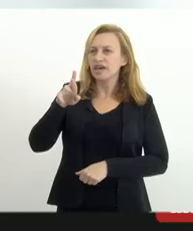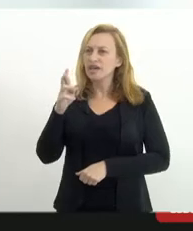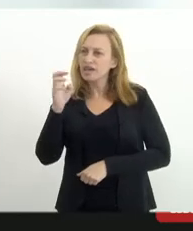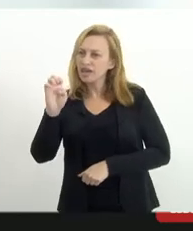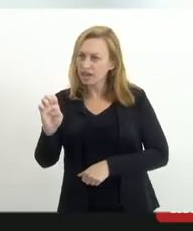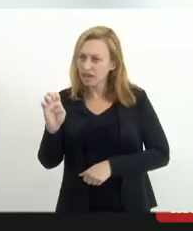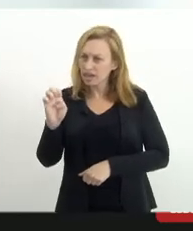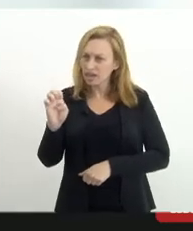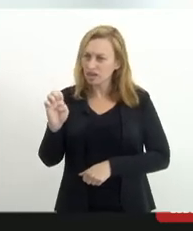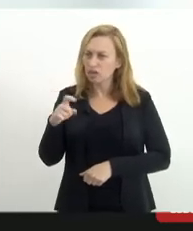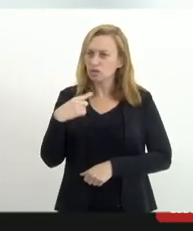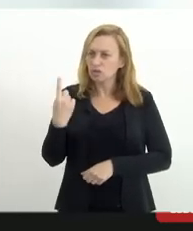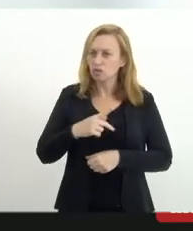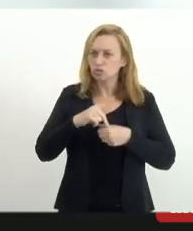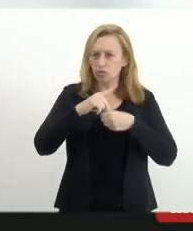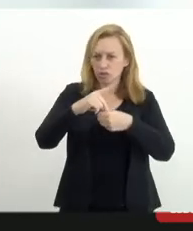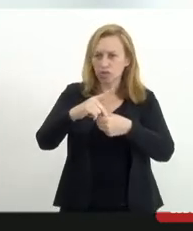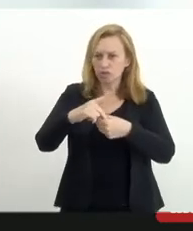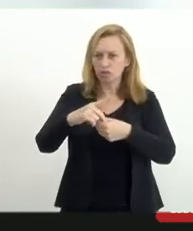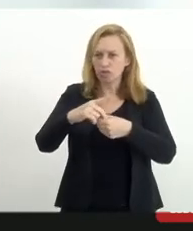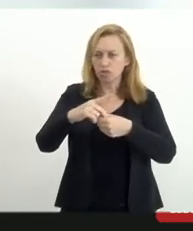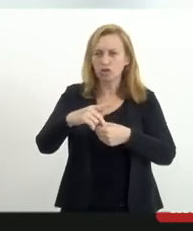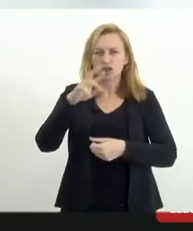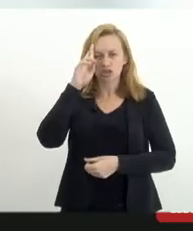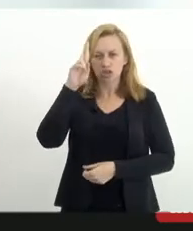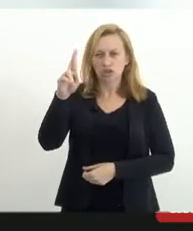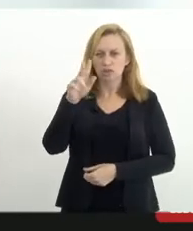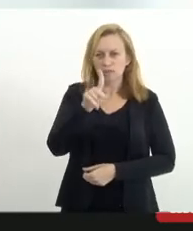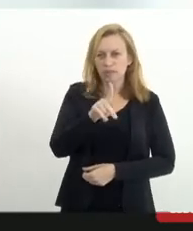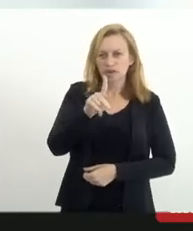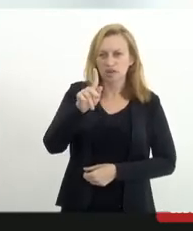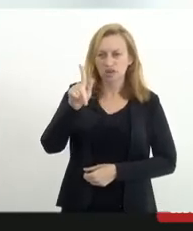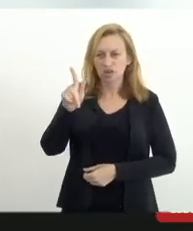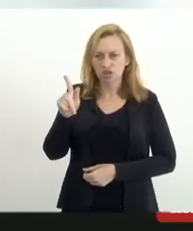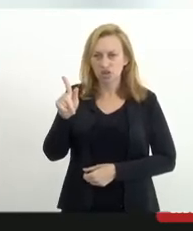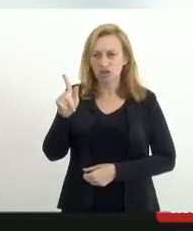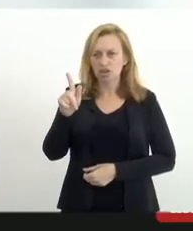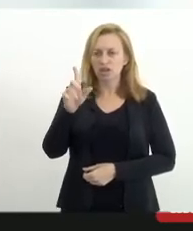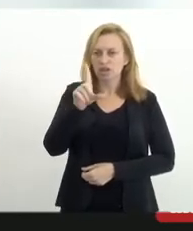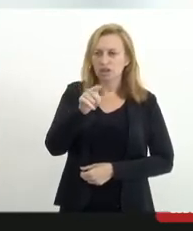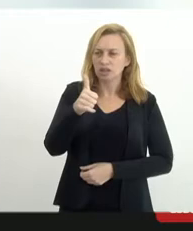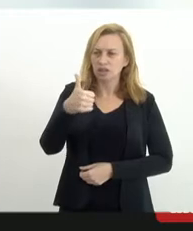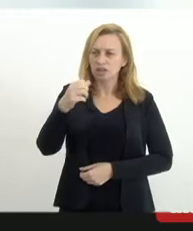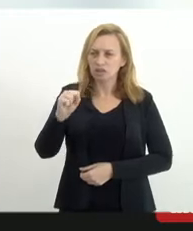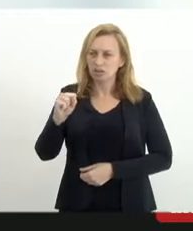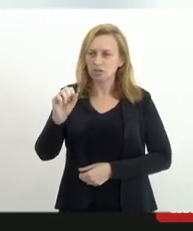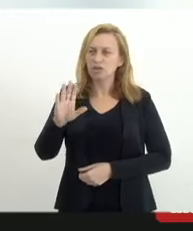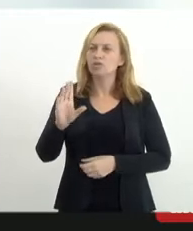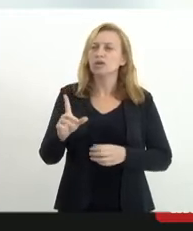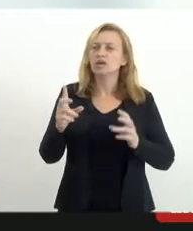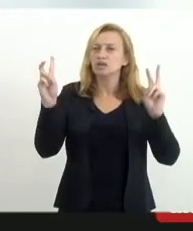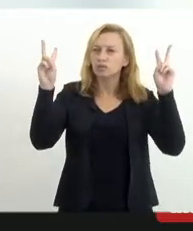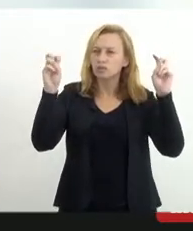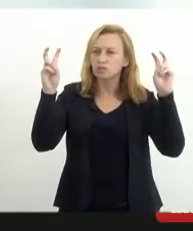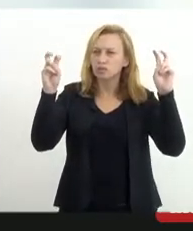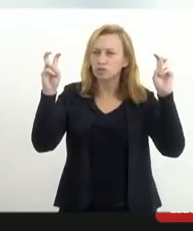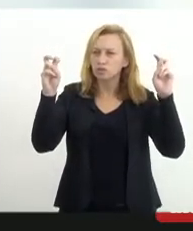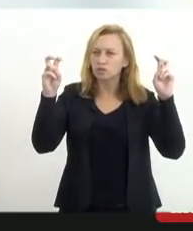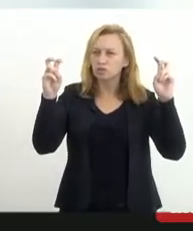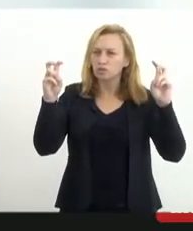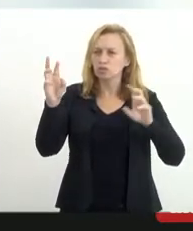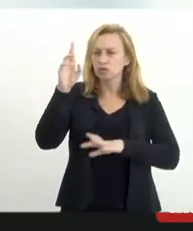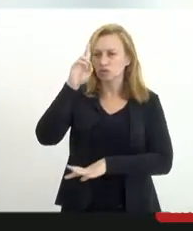nosso procurador, chefe da PG 18, visto essa ser uma das teses que o